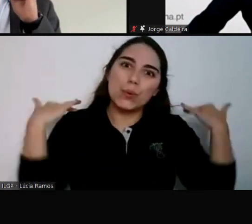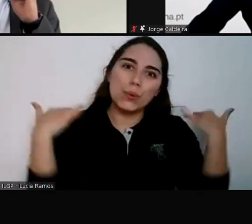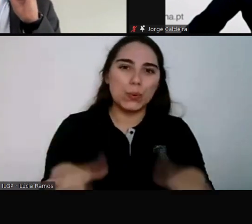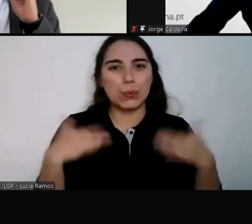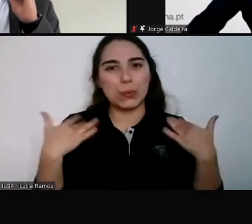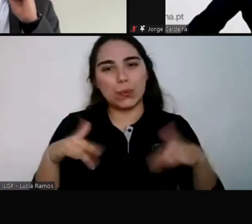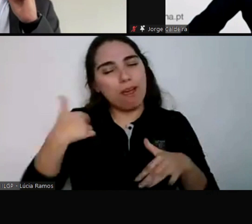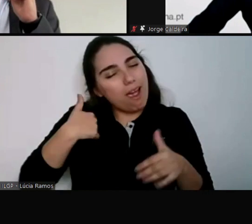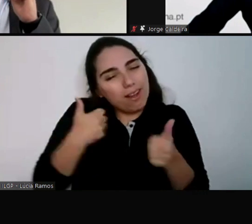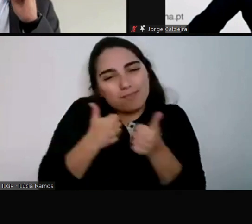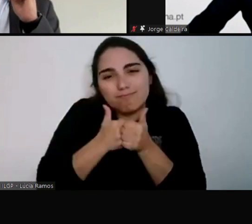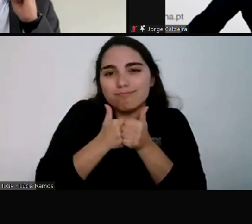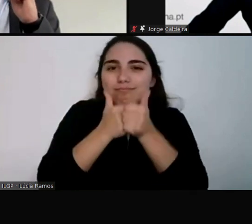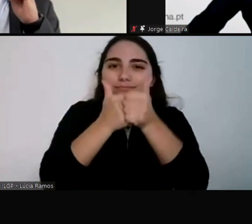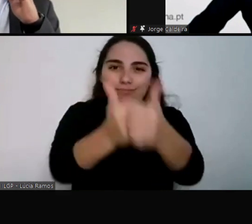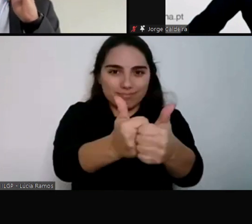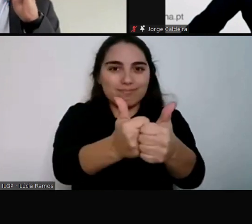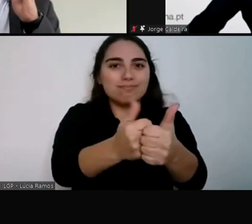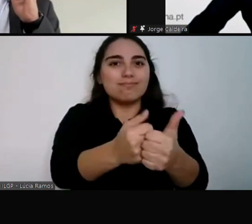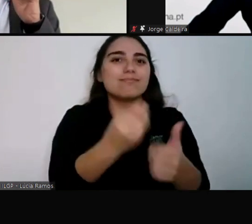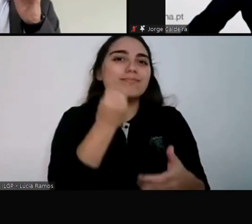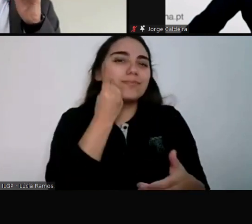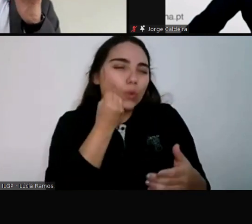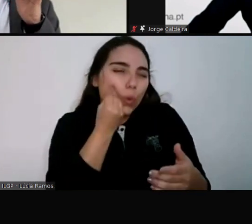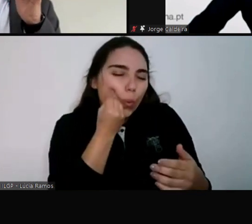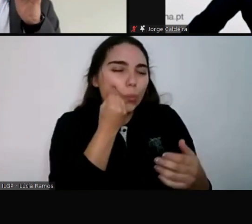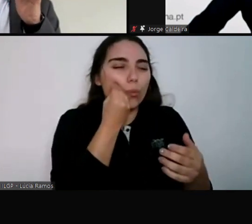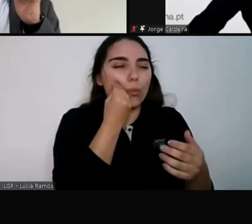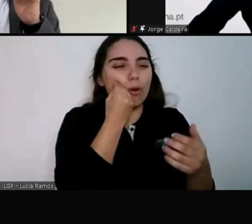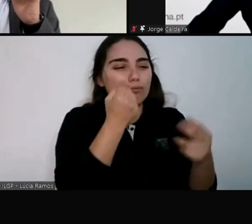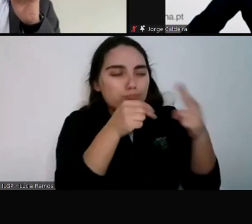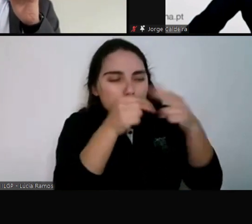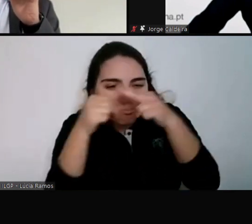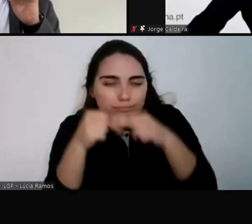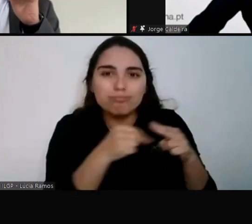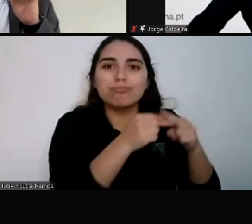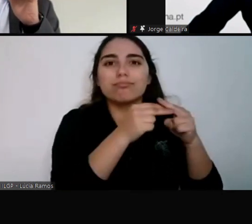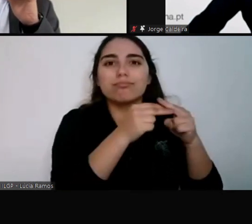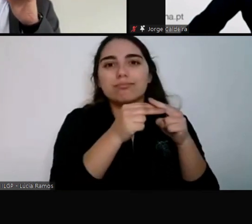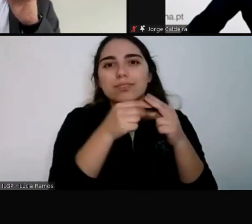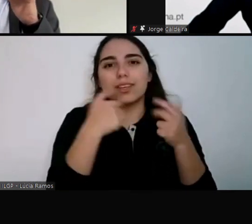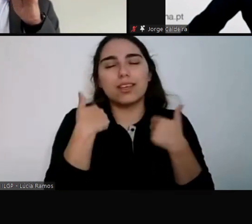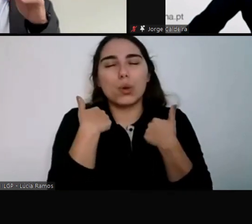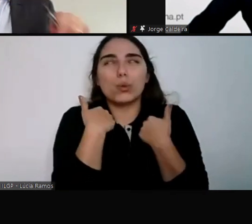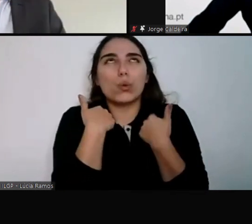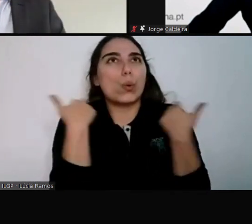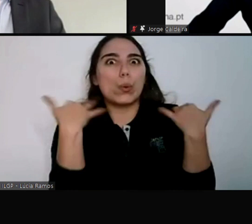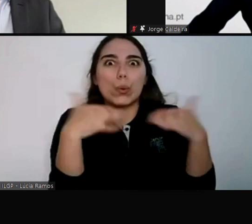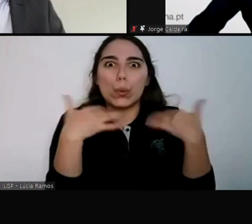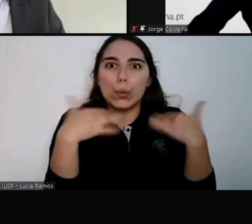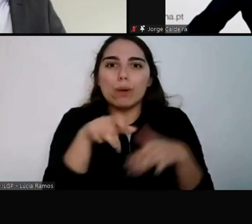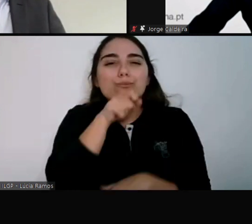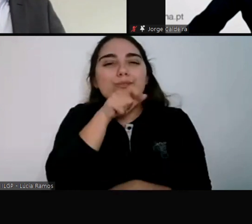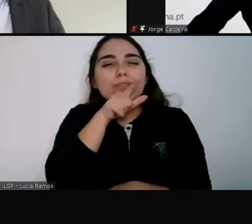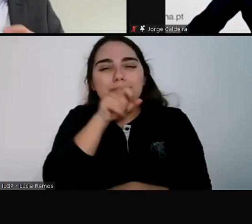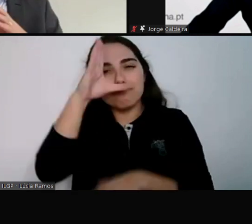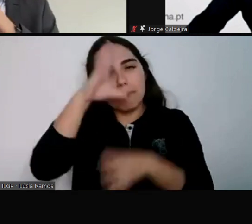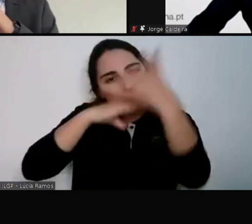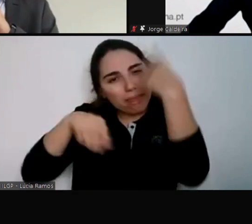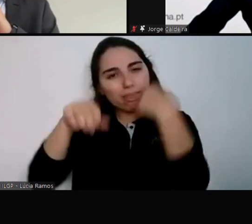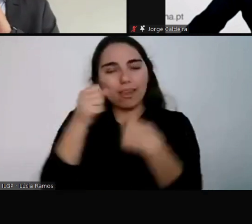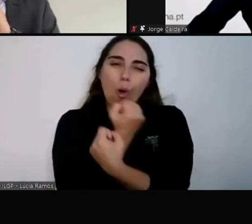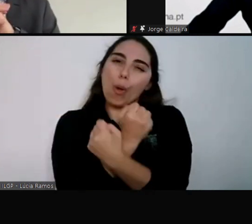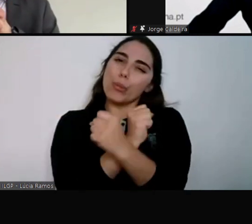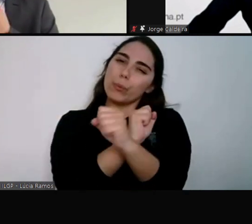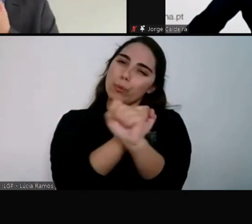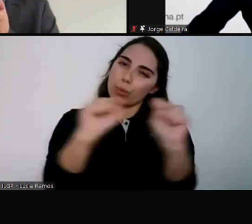a acompanhar a produção e estou perfeitamente encantada com a possibilidade de aprender de forma autónoma e